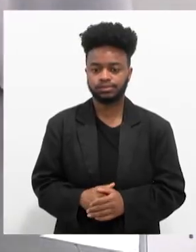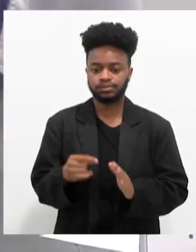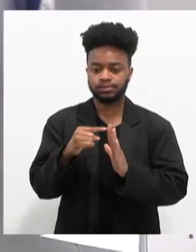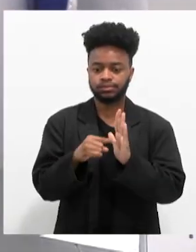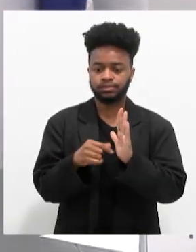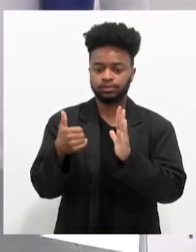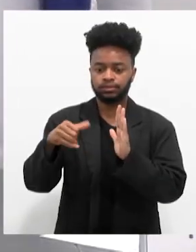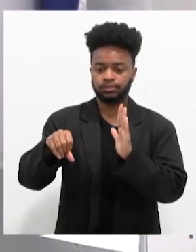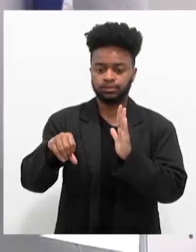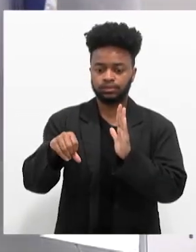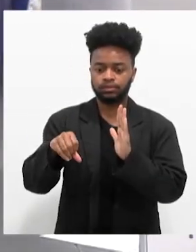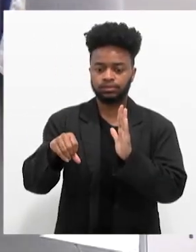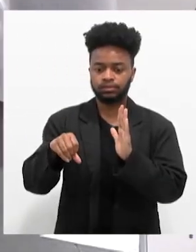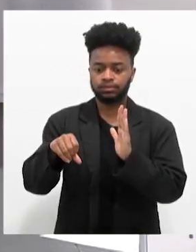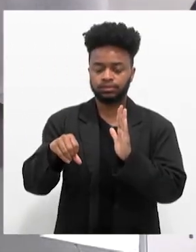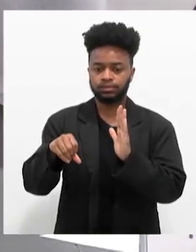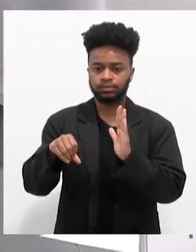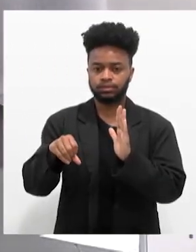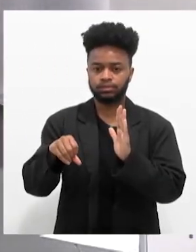19 da pauta